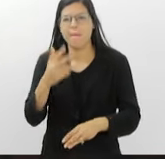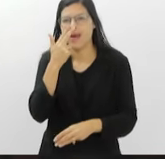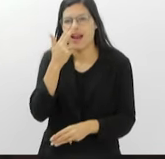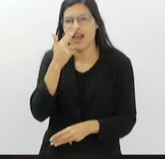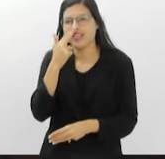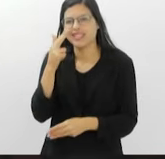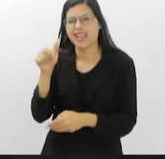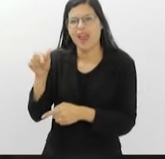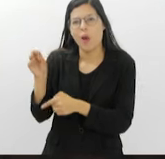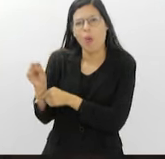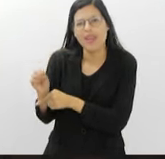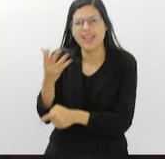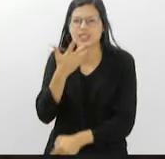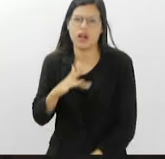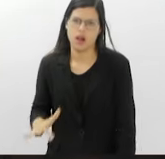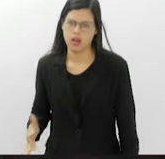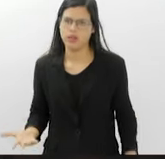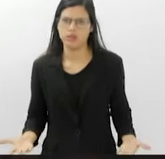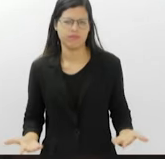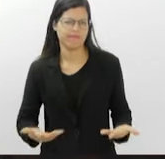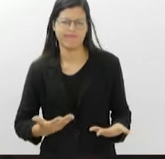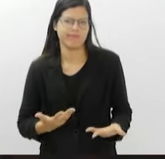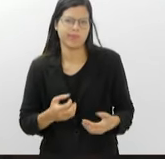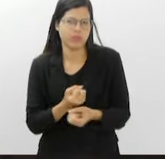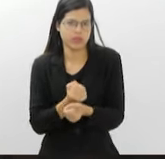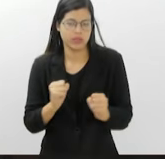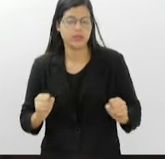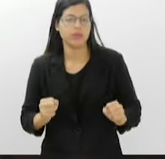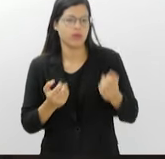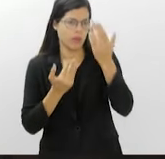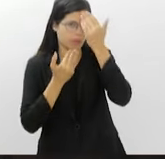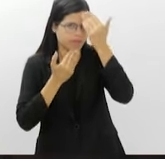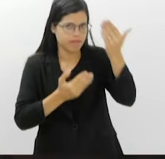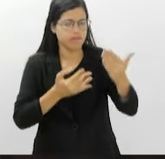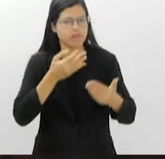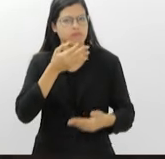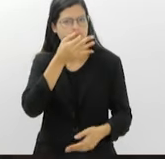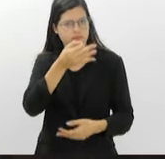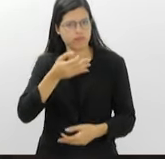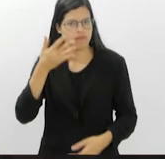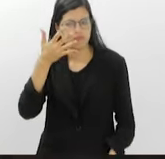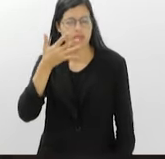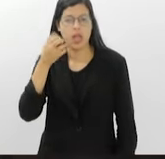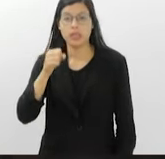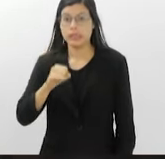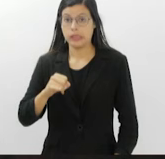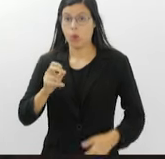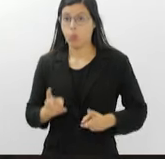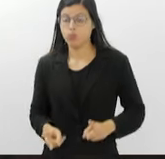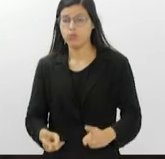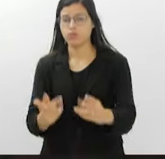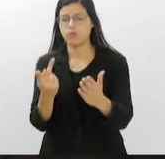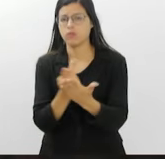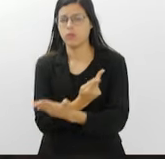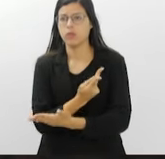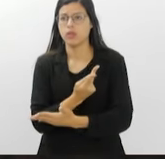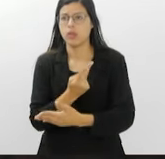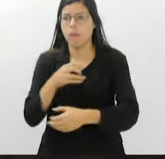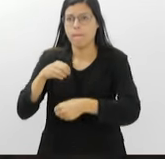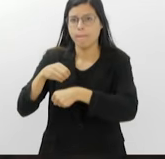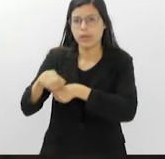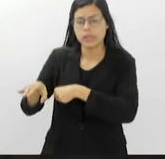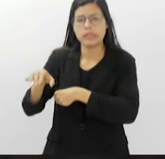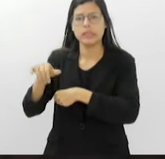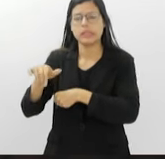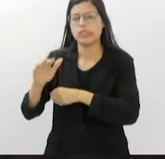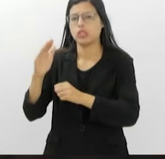Vossa Excelência, deputado Luiz Paulo, e já fica aqui por conta da presidência, que se esses fatos persistirem, vão encaminhar direto para o Conselho de